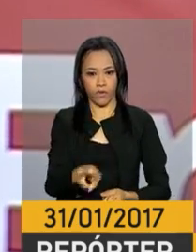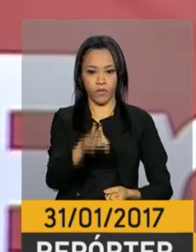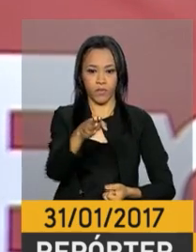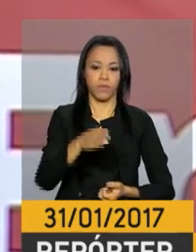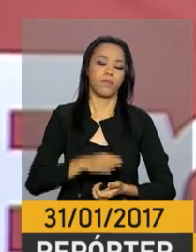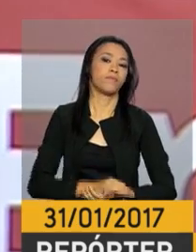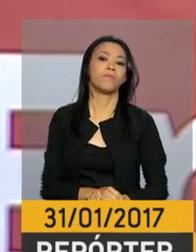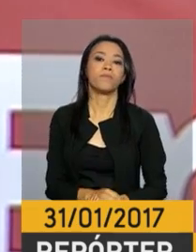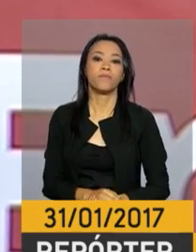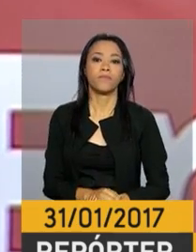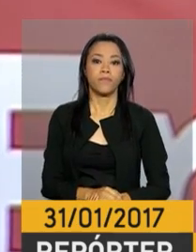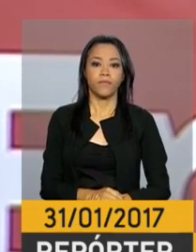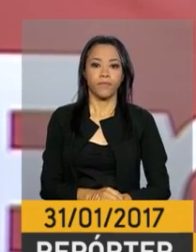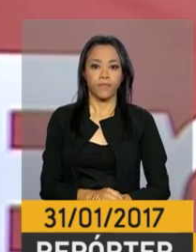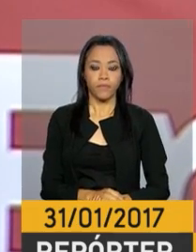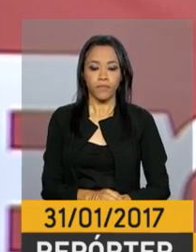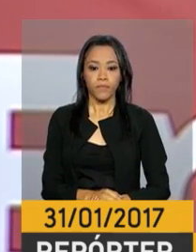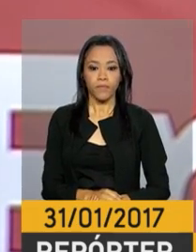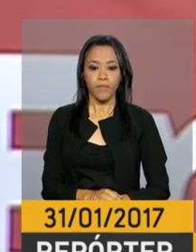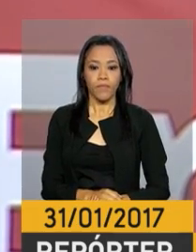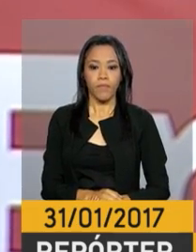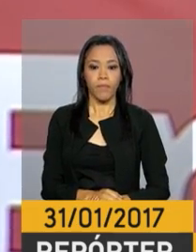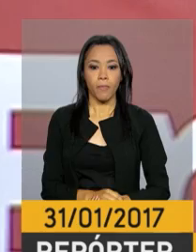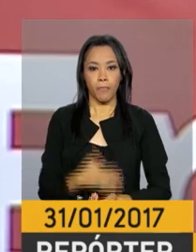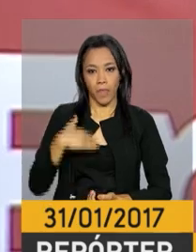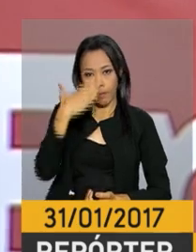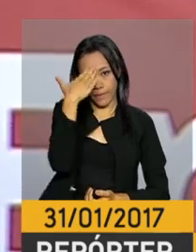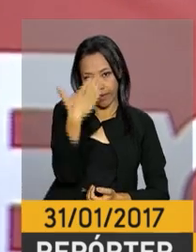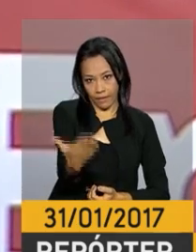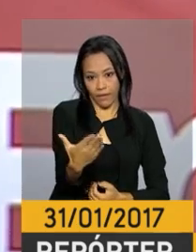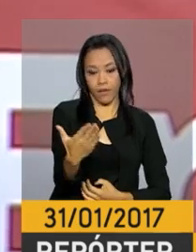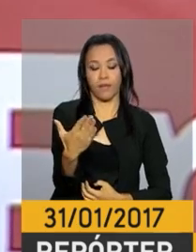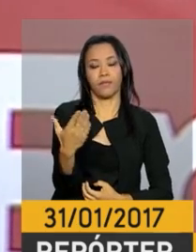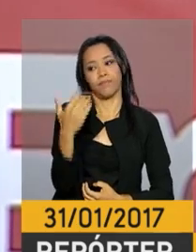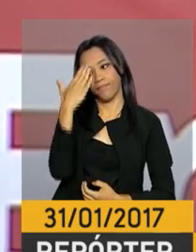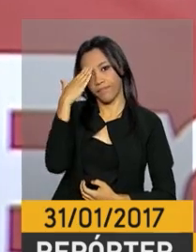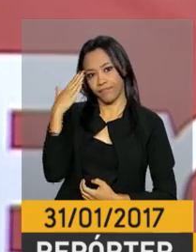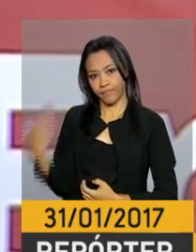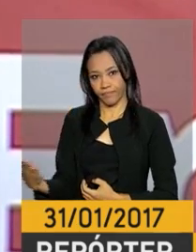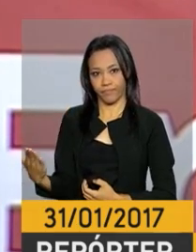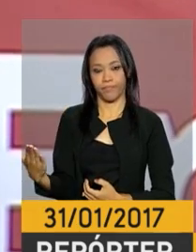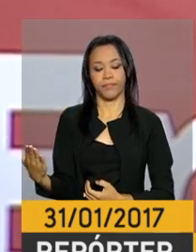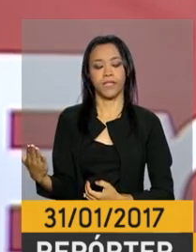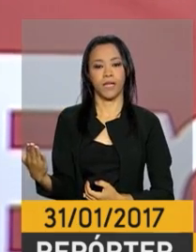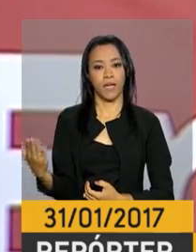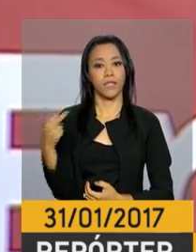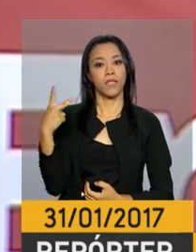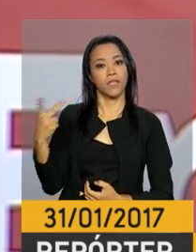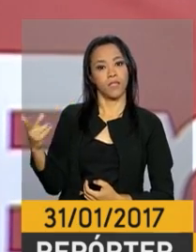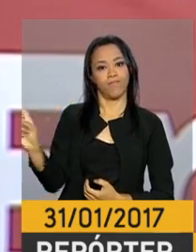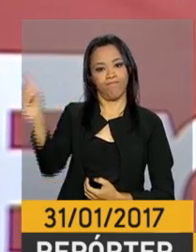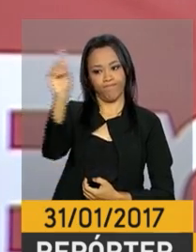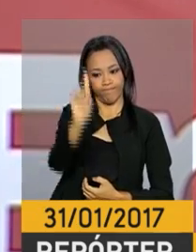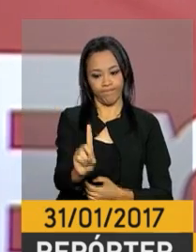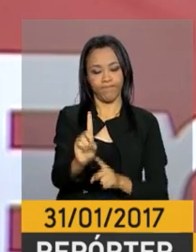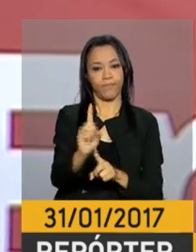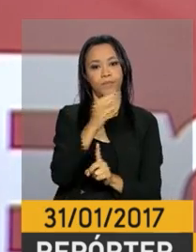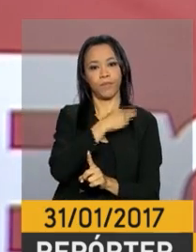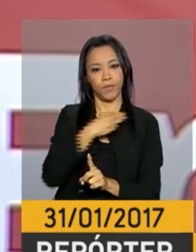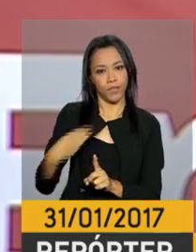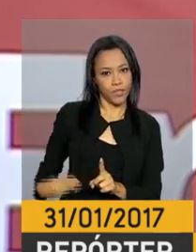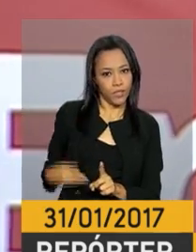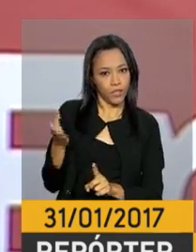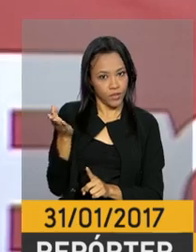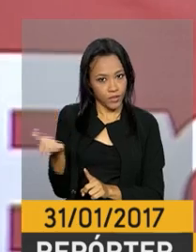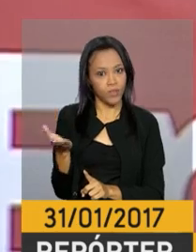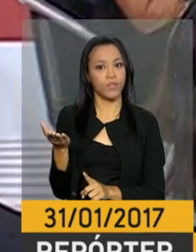discutindo políticas públicas muito obrigada obrigada Ministro pela sua presença como sempre seu estímulo e